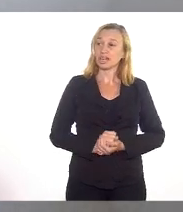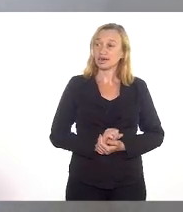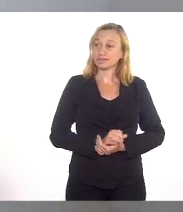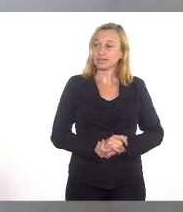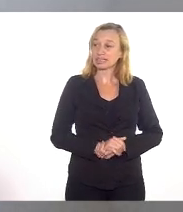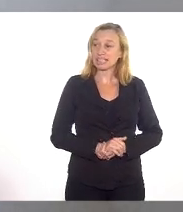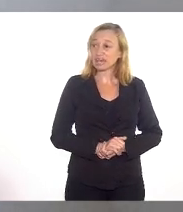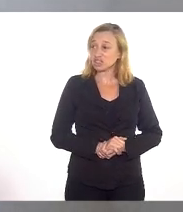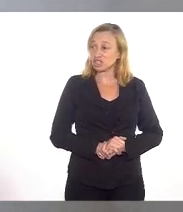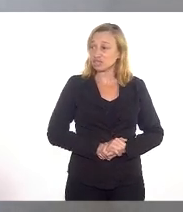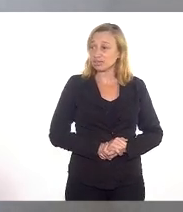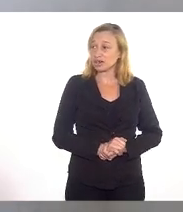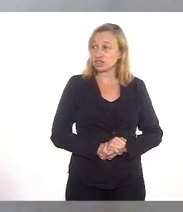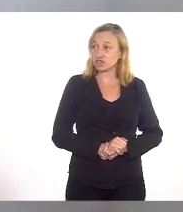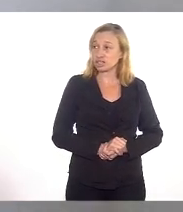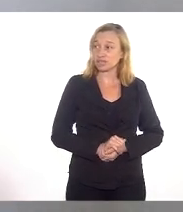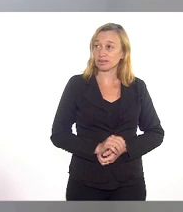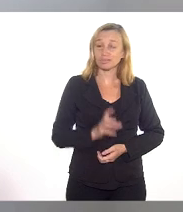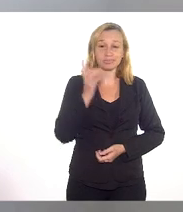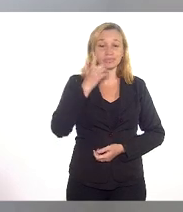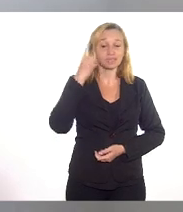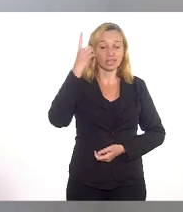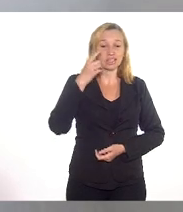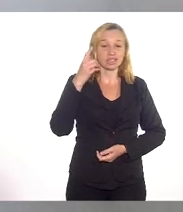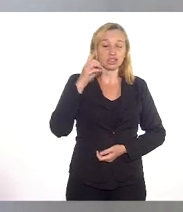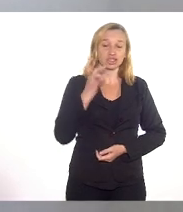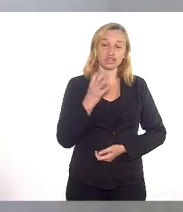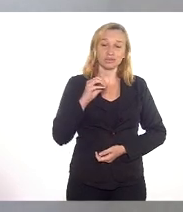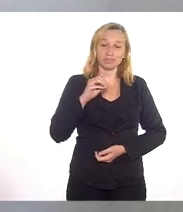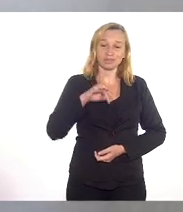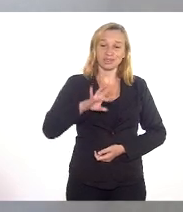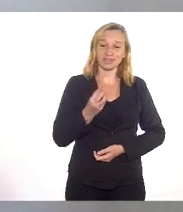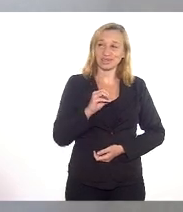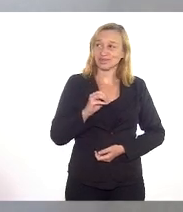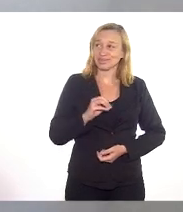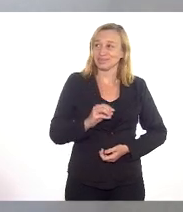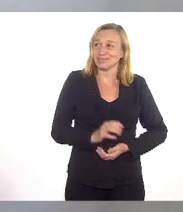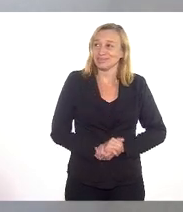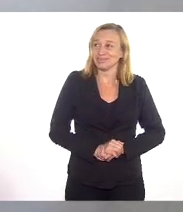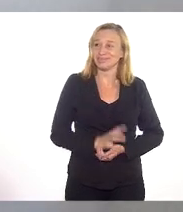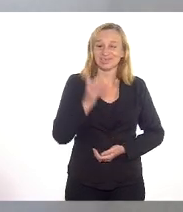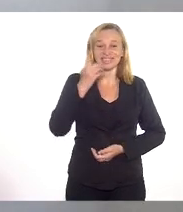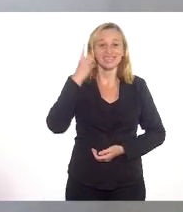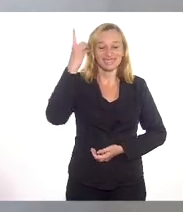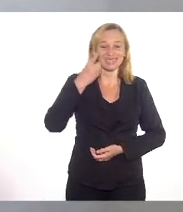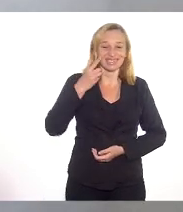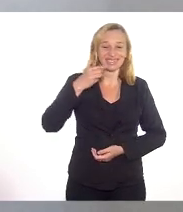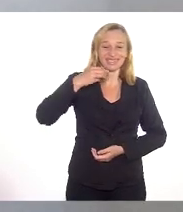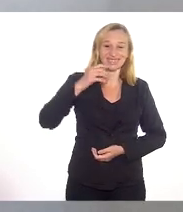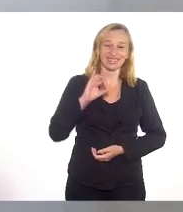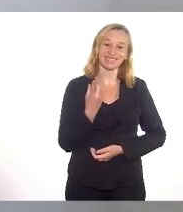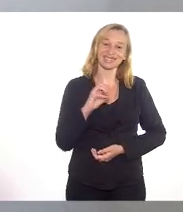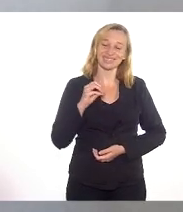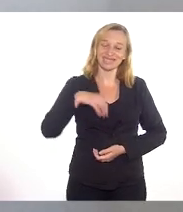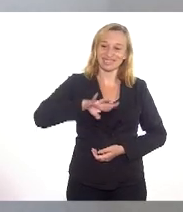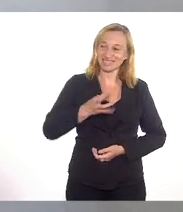Deputado Brazão. Deputado Chico Machado. Deputado Chico Machado.